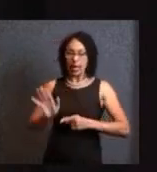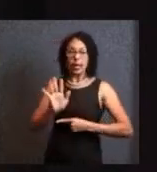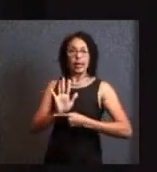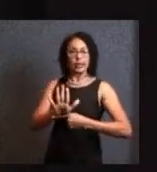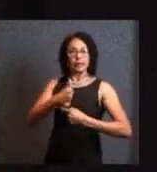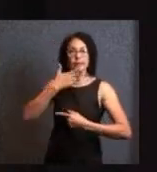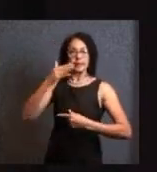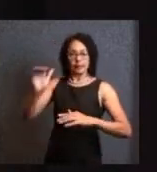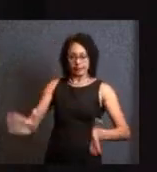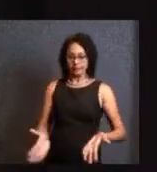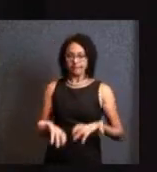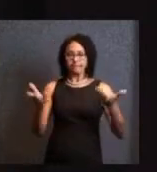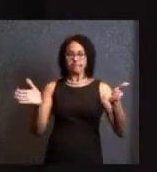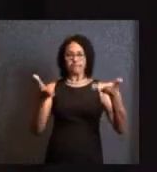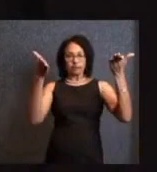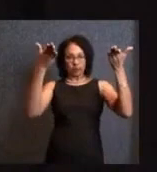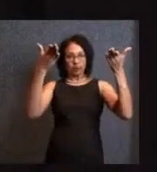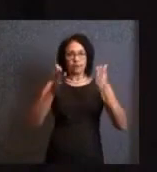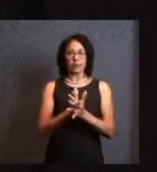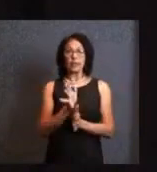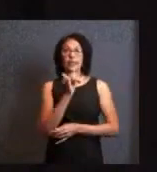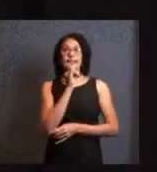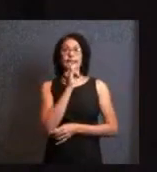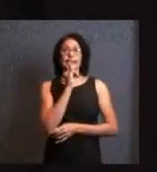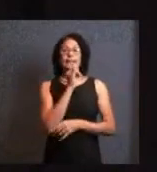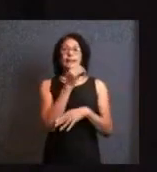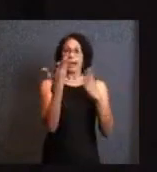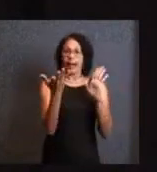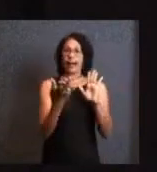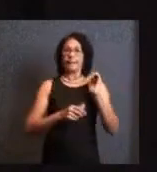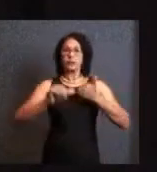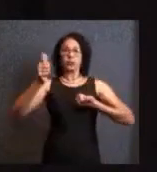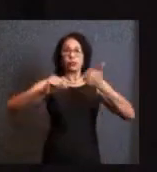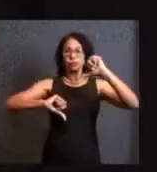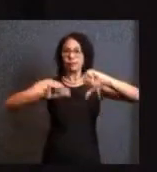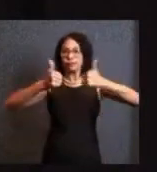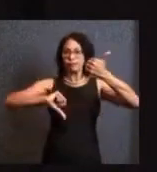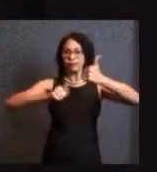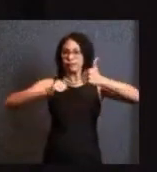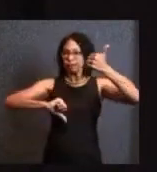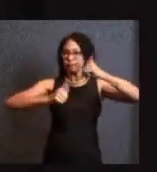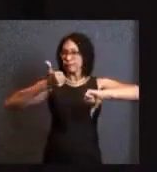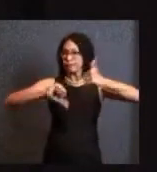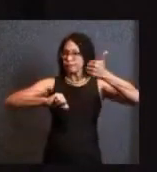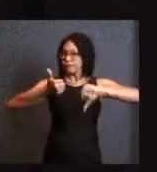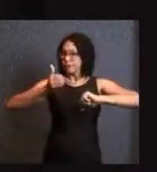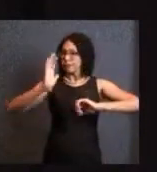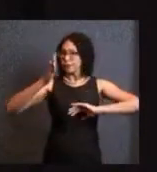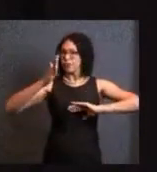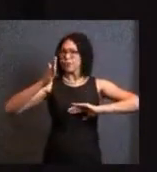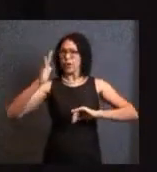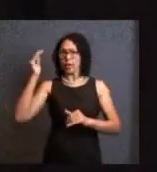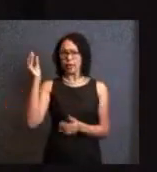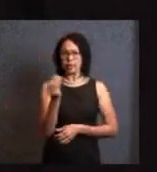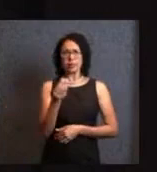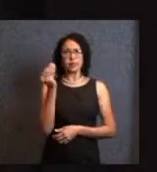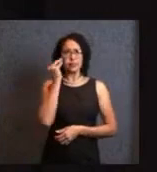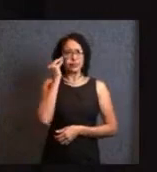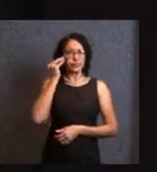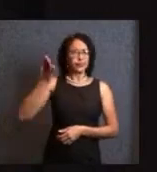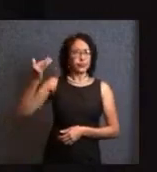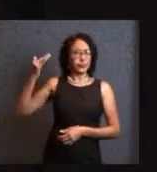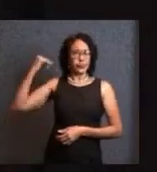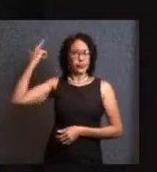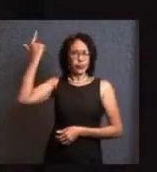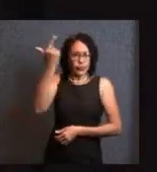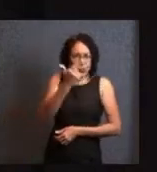Esses modelos de avaliação que serão utilizados serão modelos o mais próximo possível do que